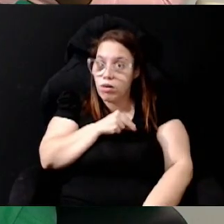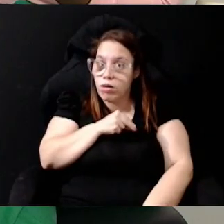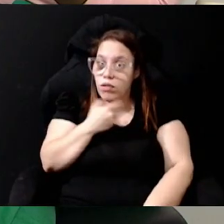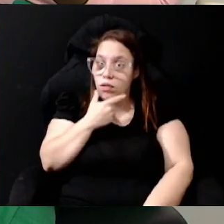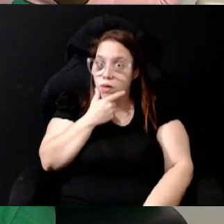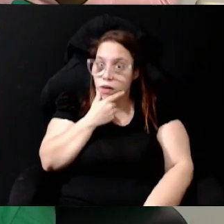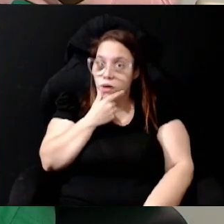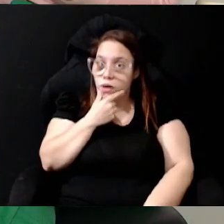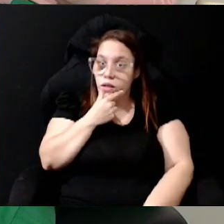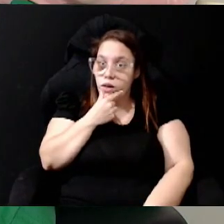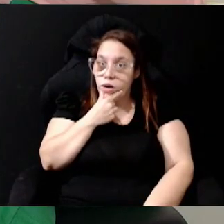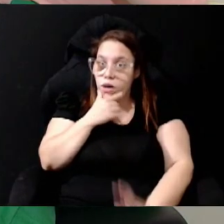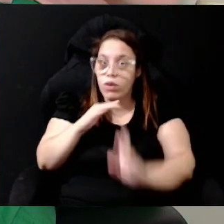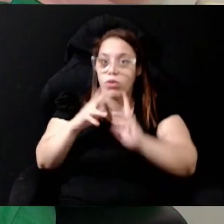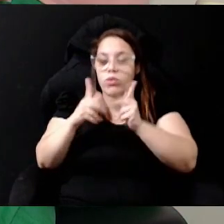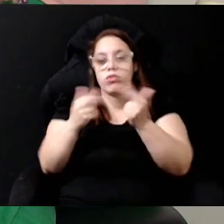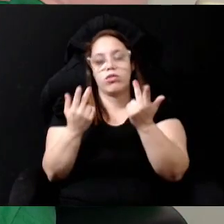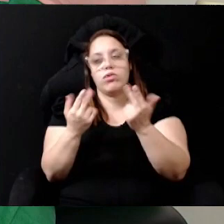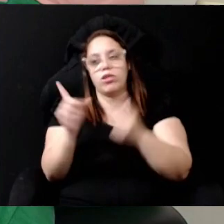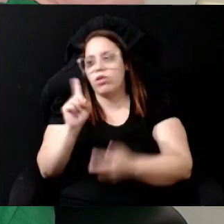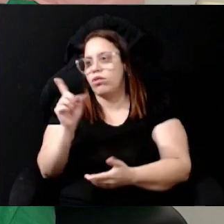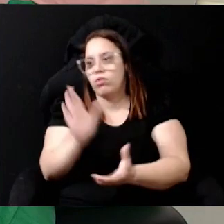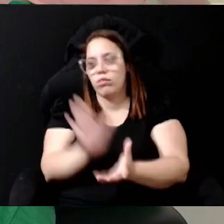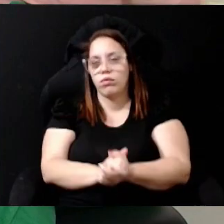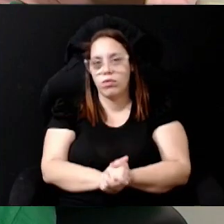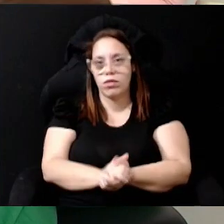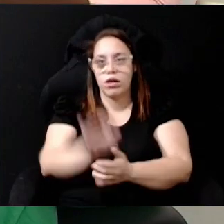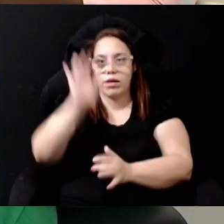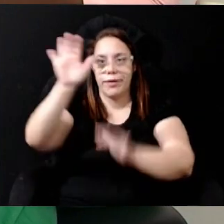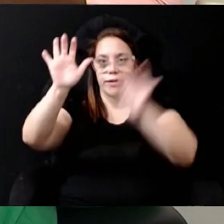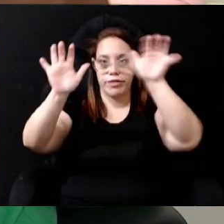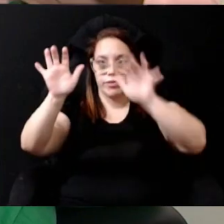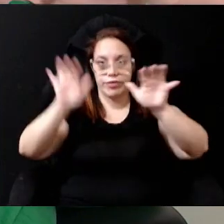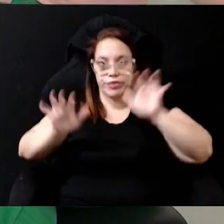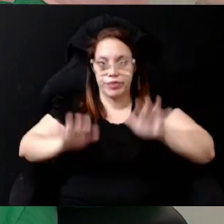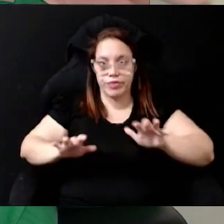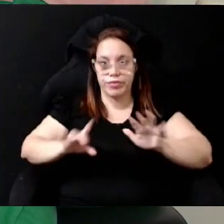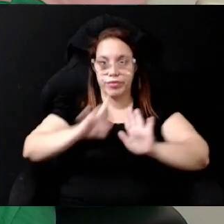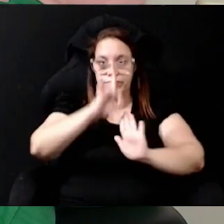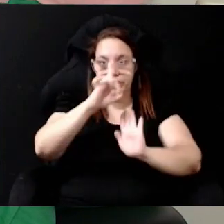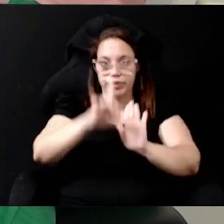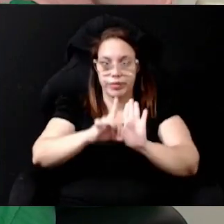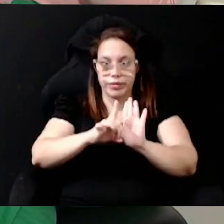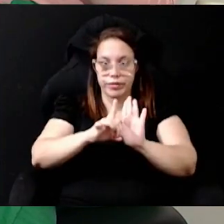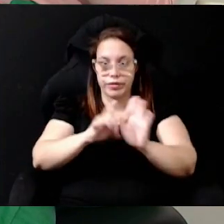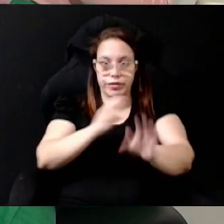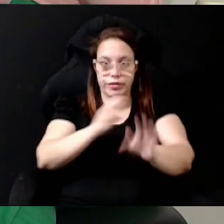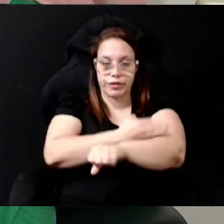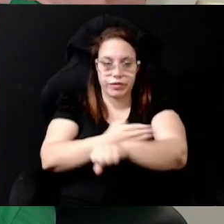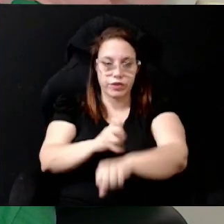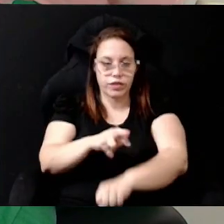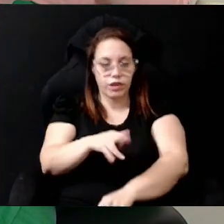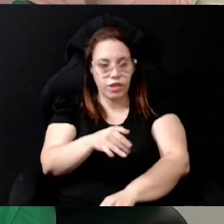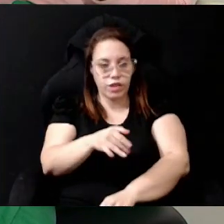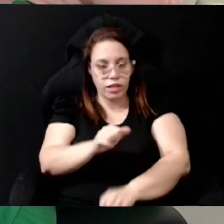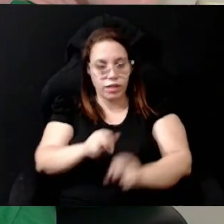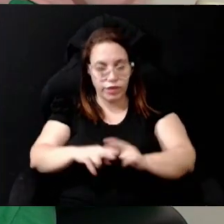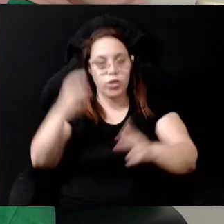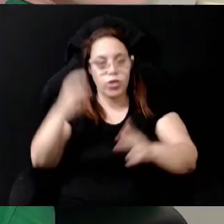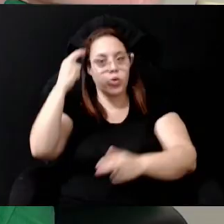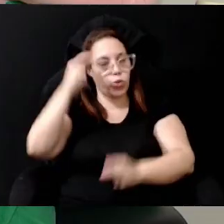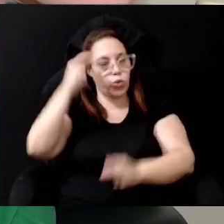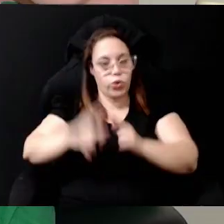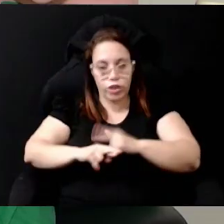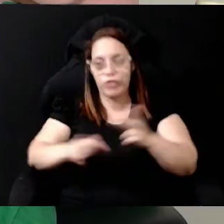Porque a gente tem aquela história de que todo mundo que está no continente africano é todo mundo igual, que os indígenas também estão todos iguais, mas não, né? A gente tem etnias diferentes, temos